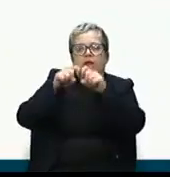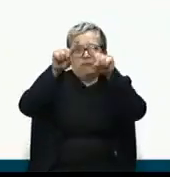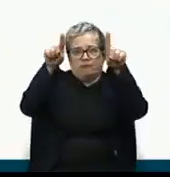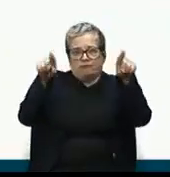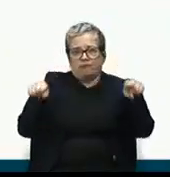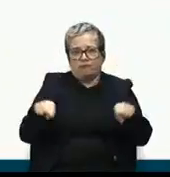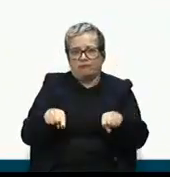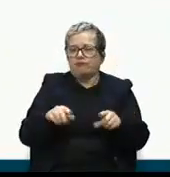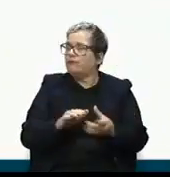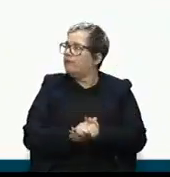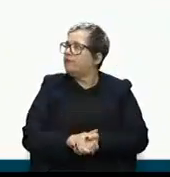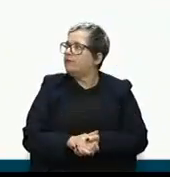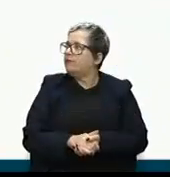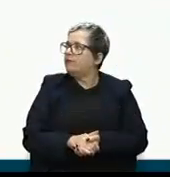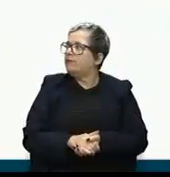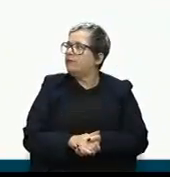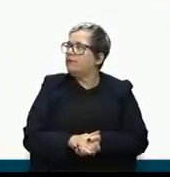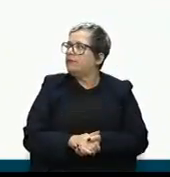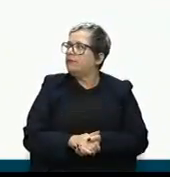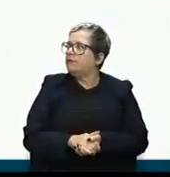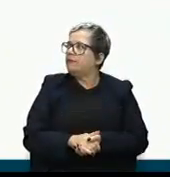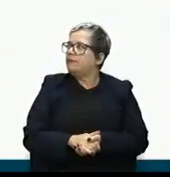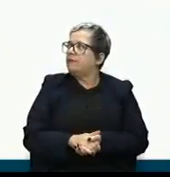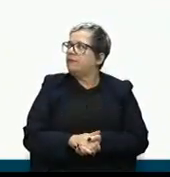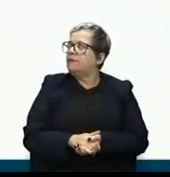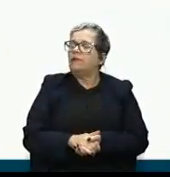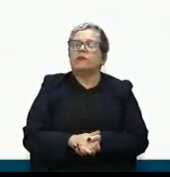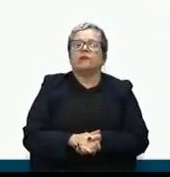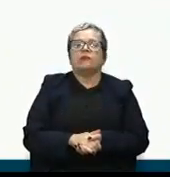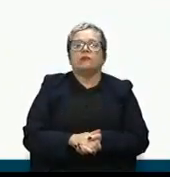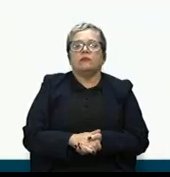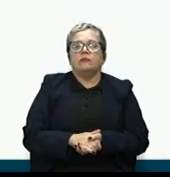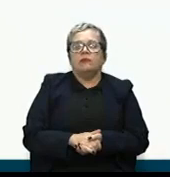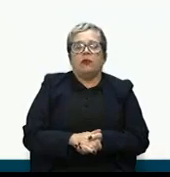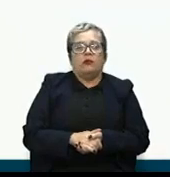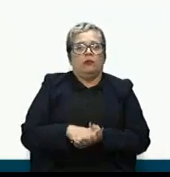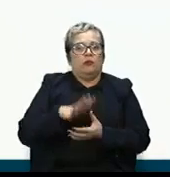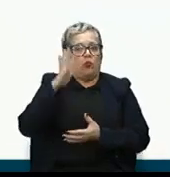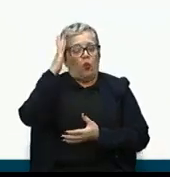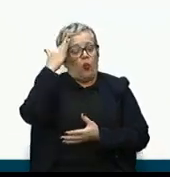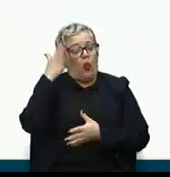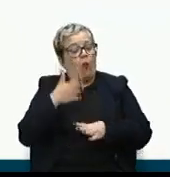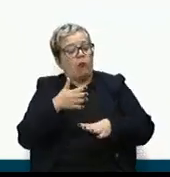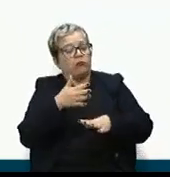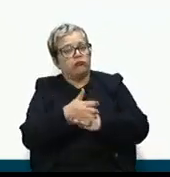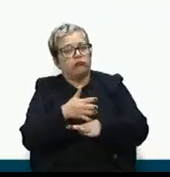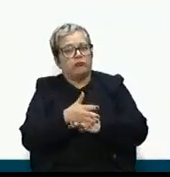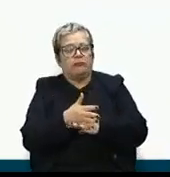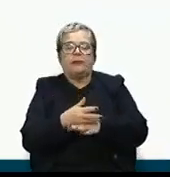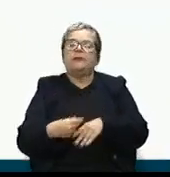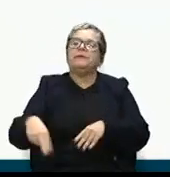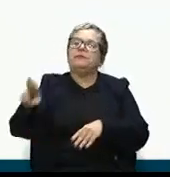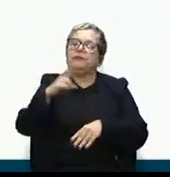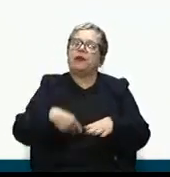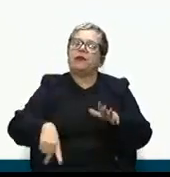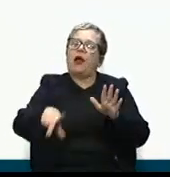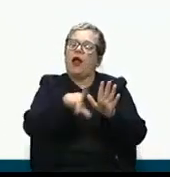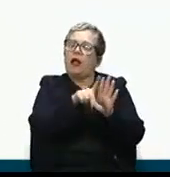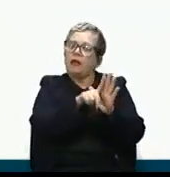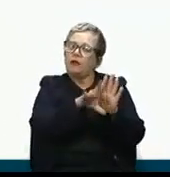matriz? Então, como eu entendi lá as entradas, agora eu vou aplicar a lei de